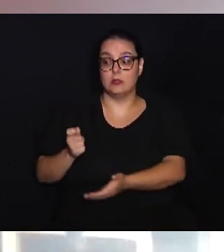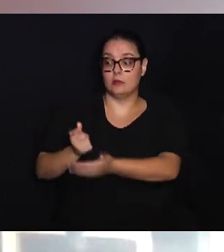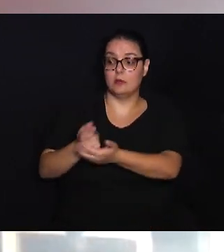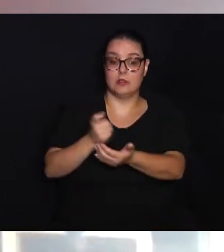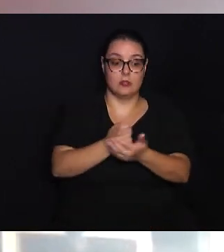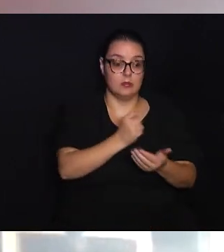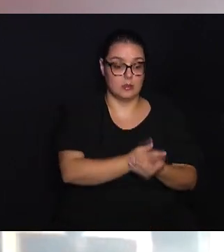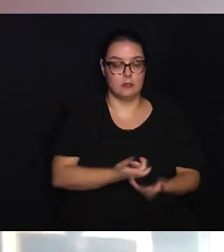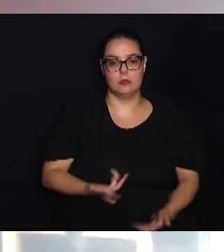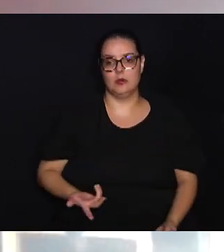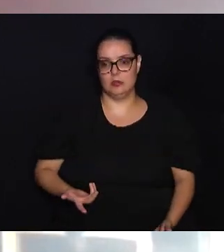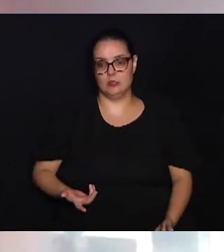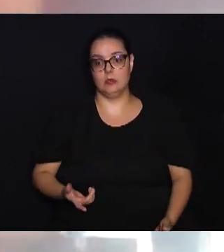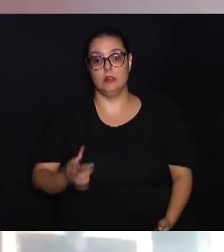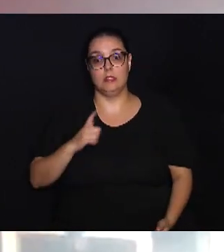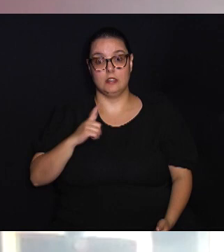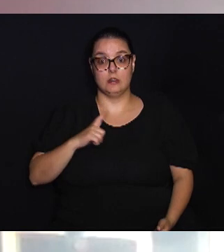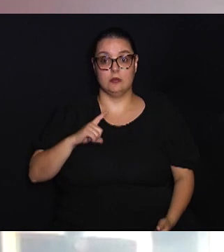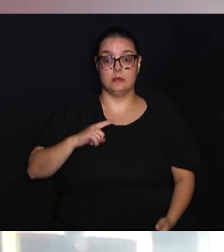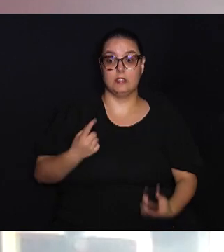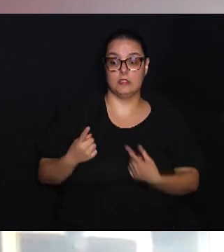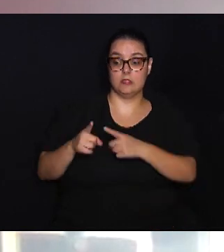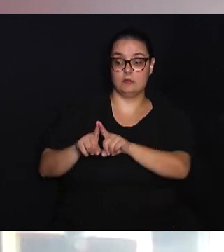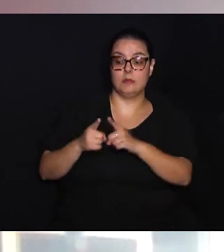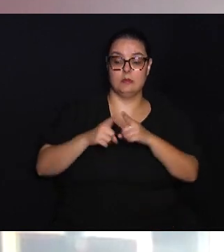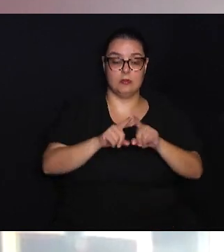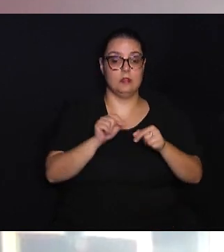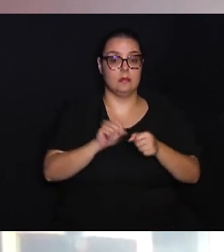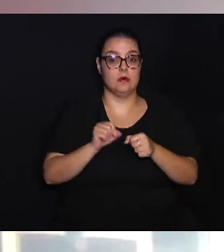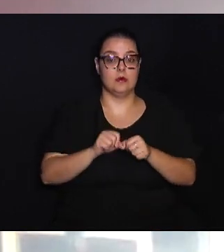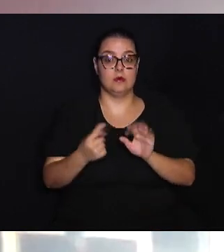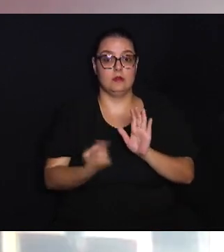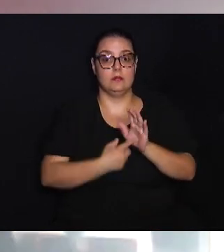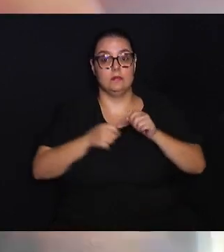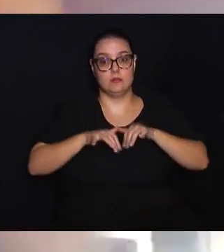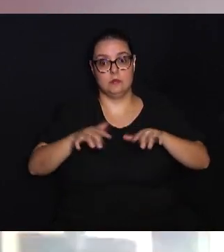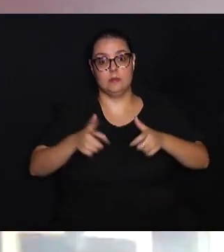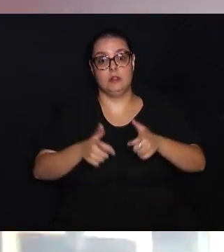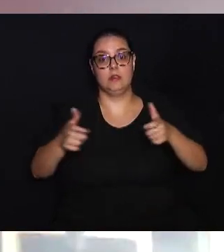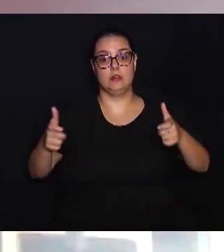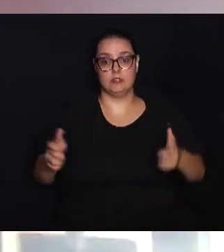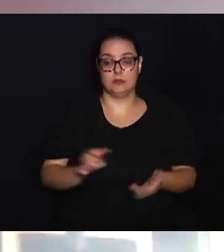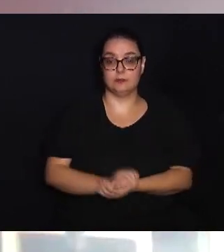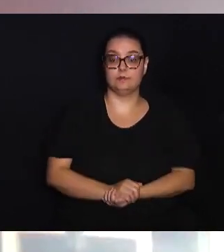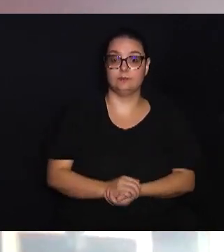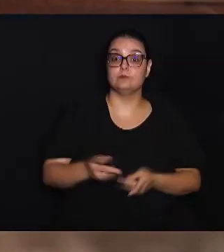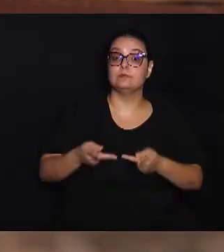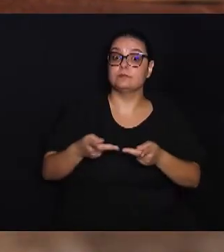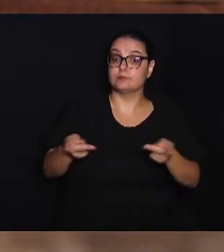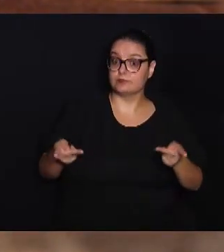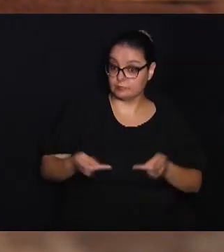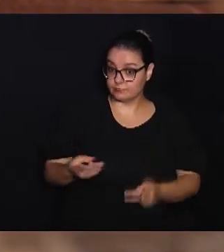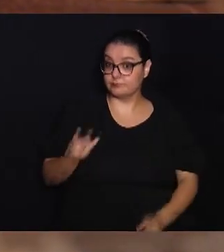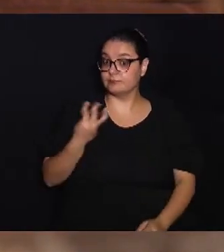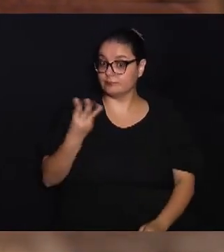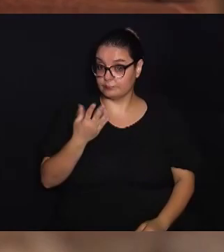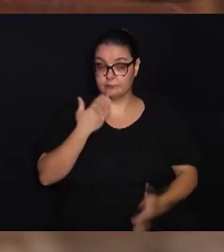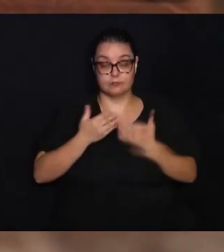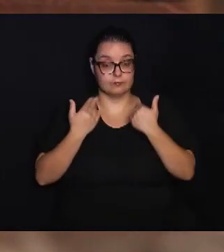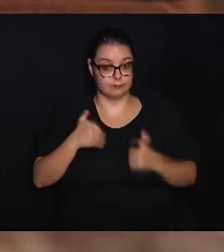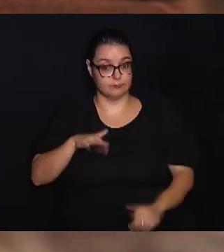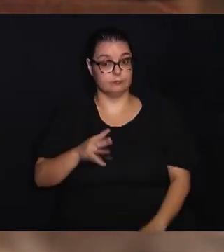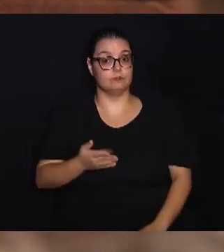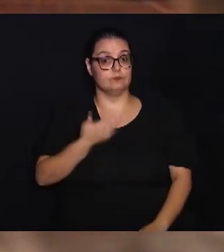isso que nos engrandece e nos motiva a dar essa ter esses parceiros que vão fazer com que a marca prospere Cris A pizza é o